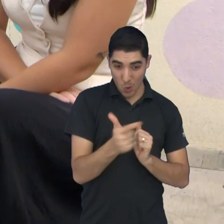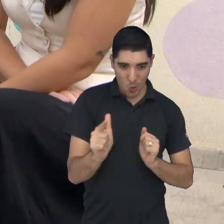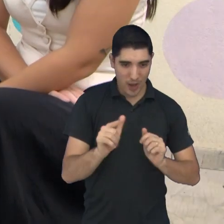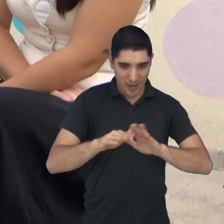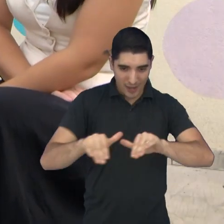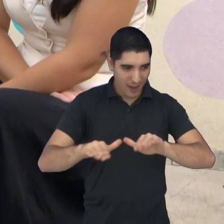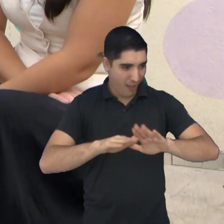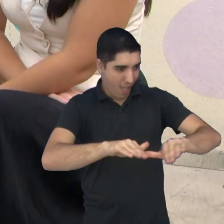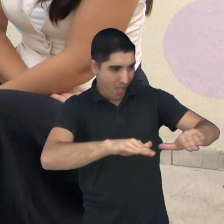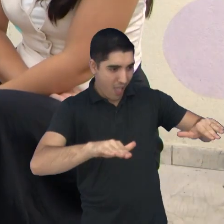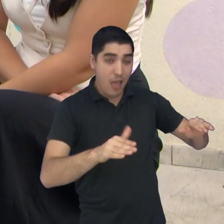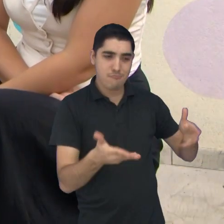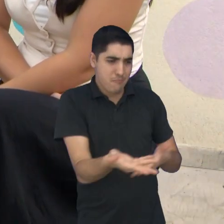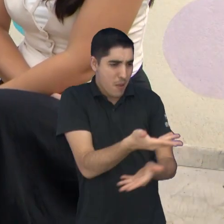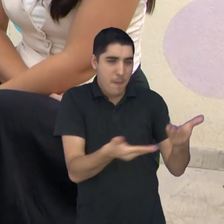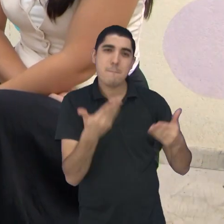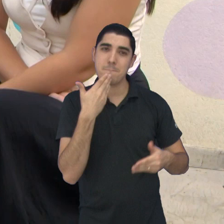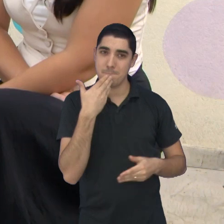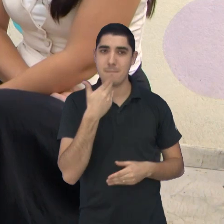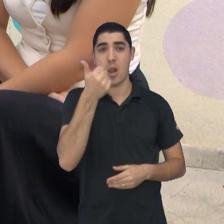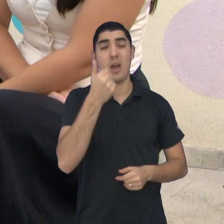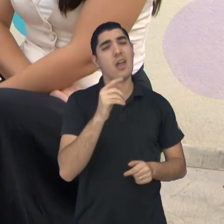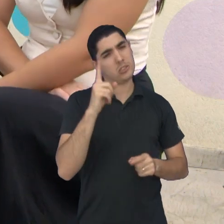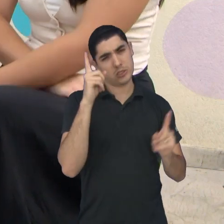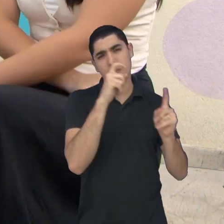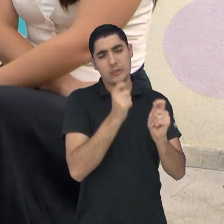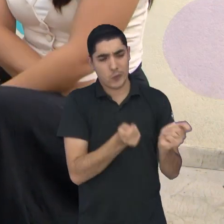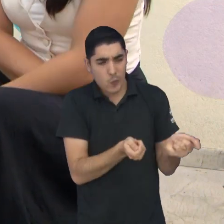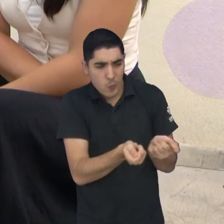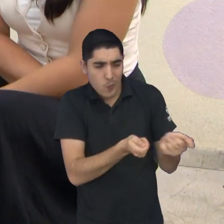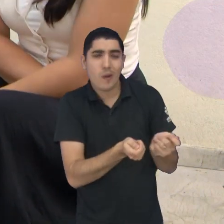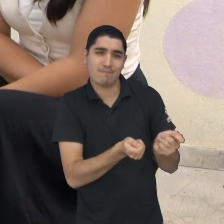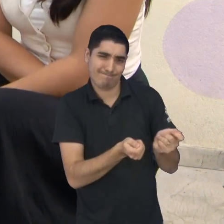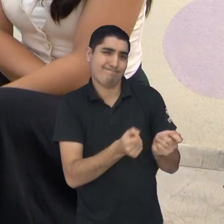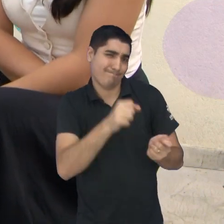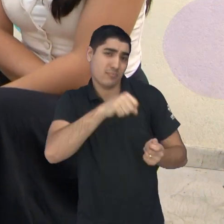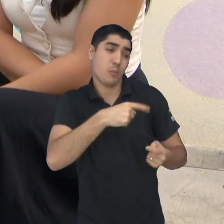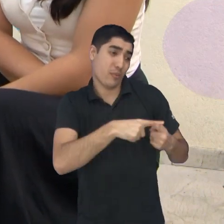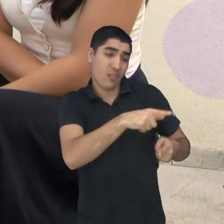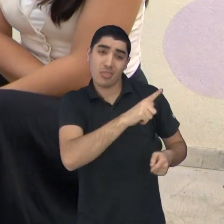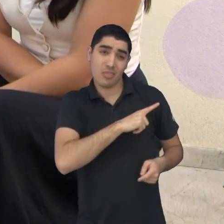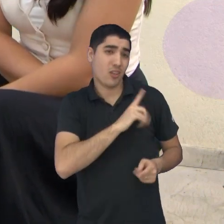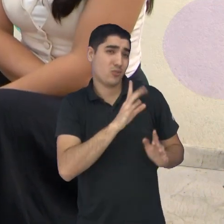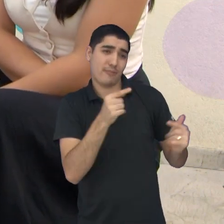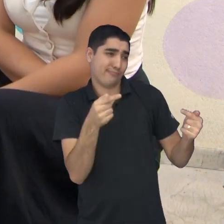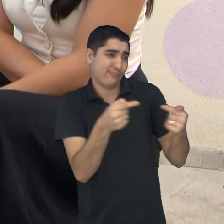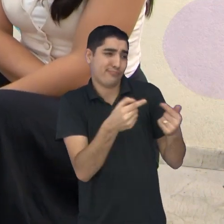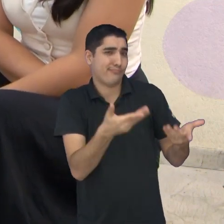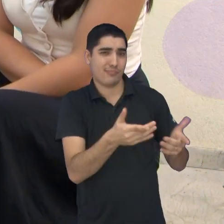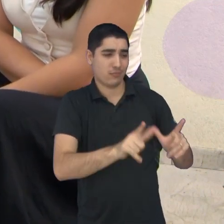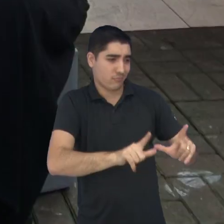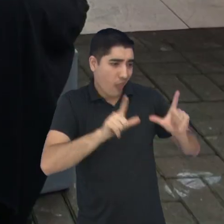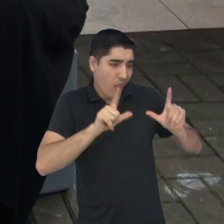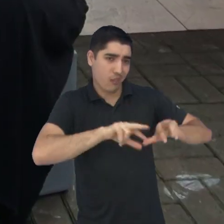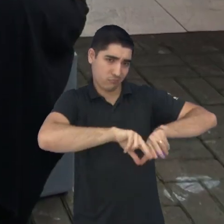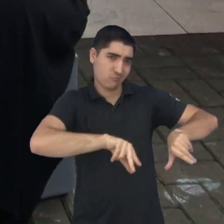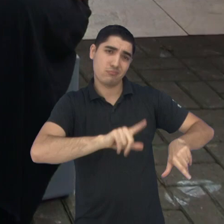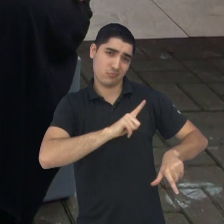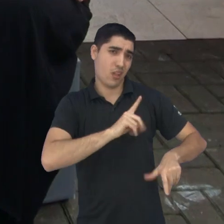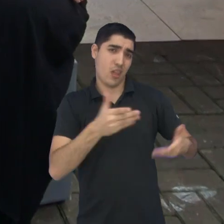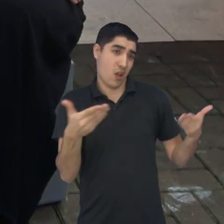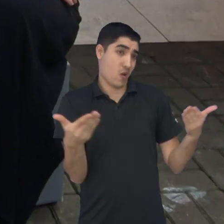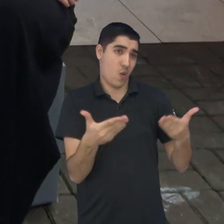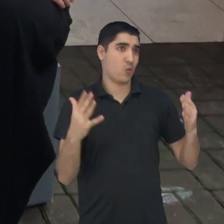difícil a gente controlar, a gente sabe que as informações estão aí, eles têm acesso a isso, mas a gente costuma dizer que um